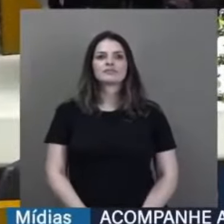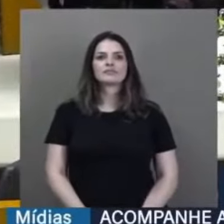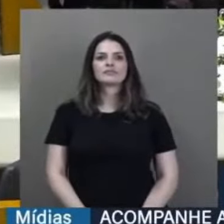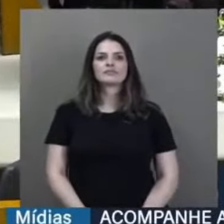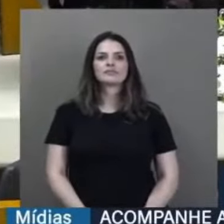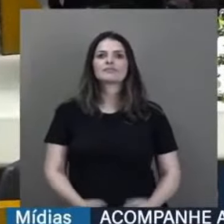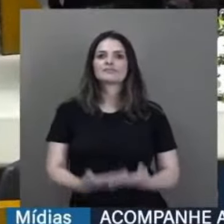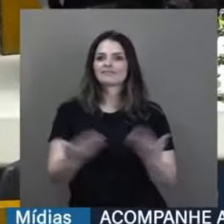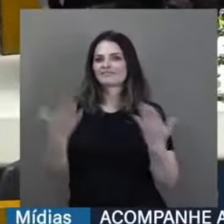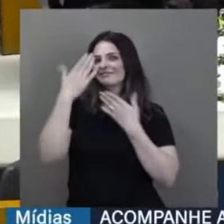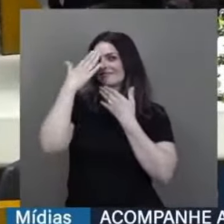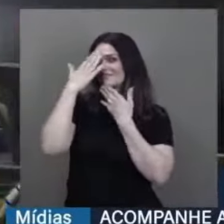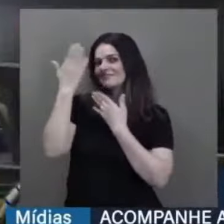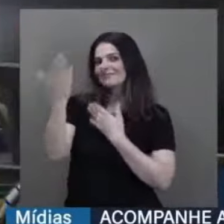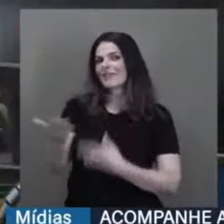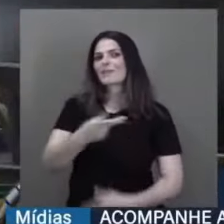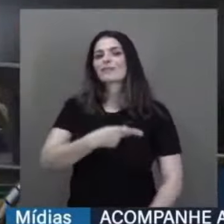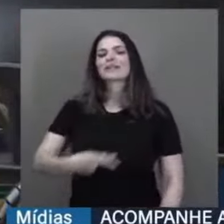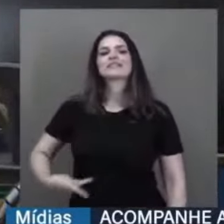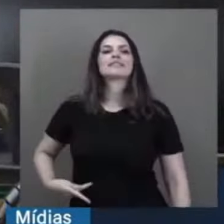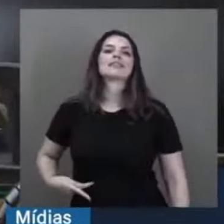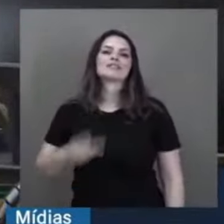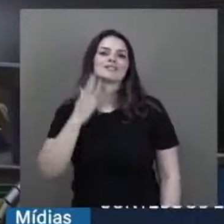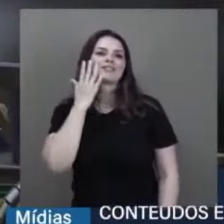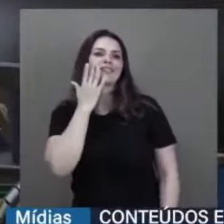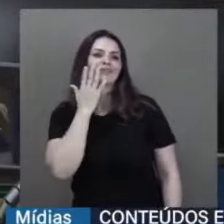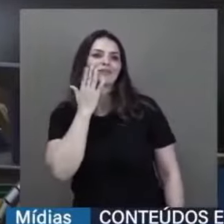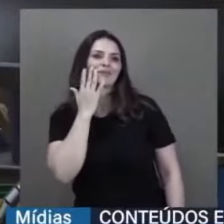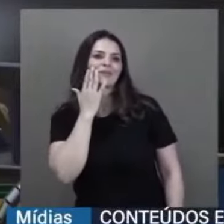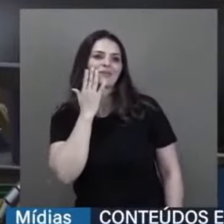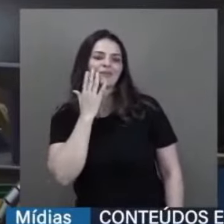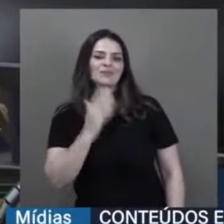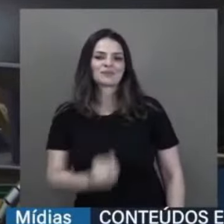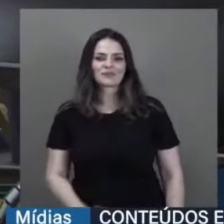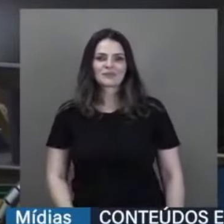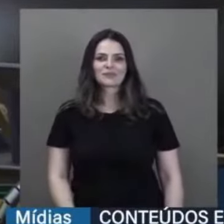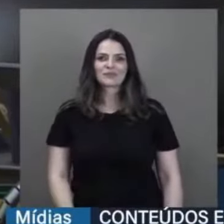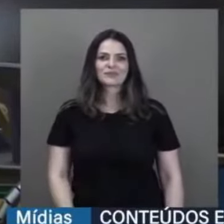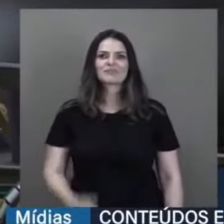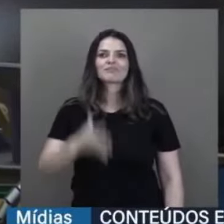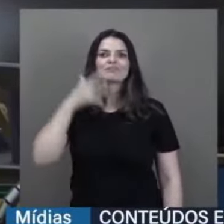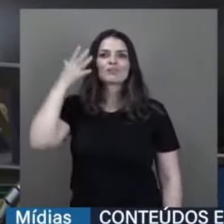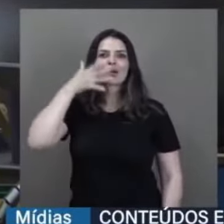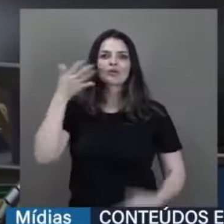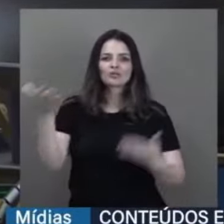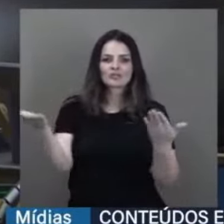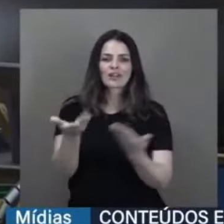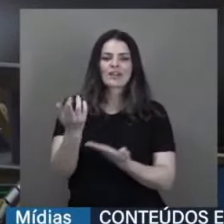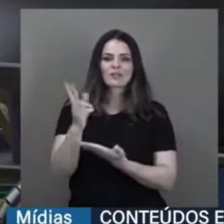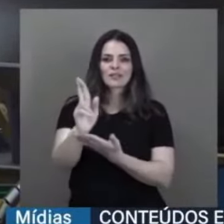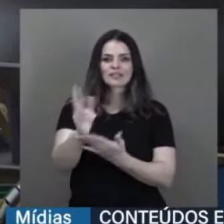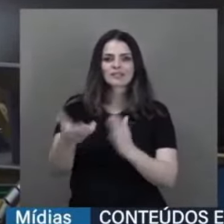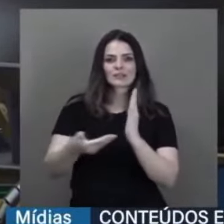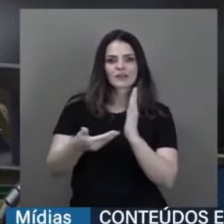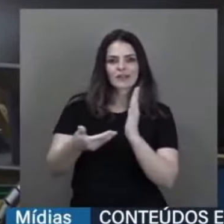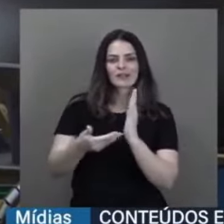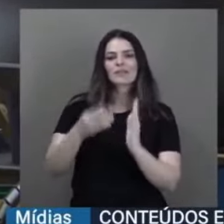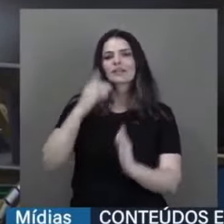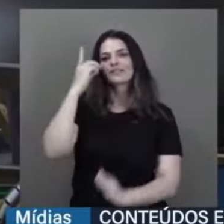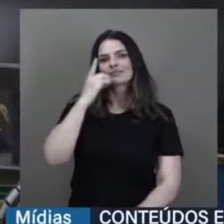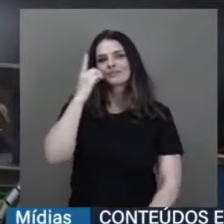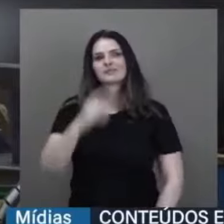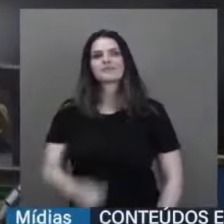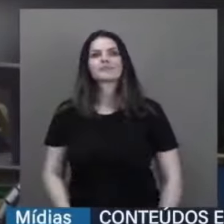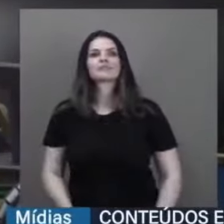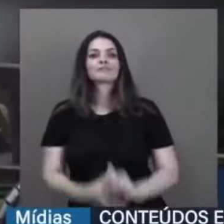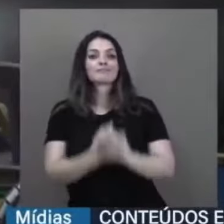Agradeço ao Presidente Artur Lira que se pronunciou pela câmara dos deputados eu